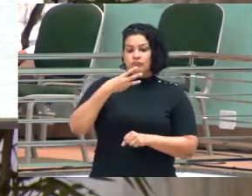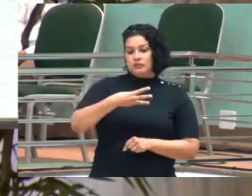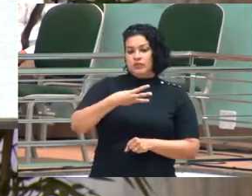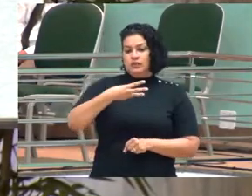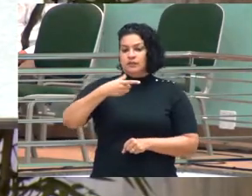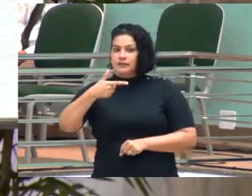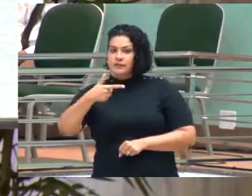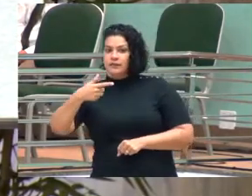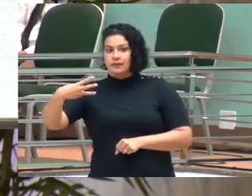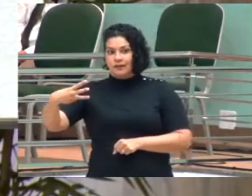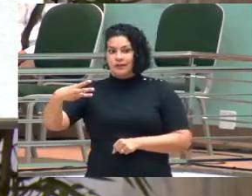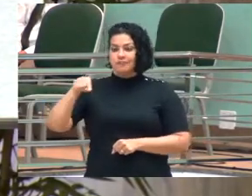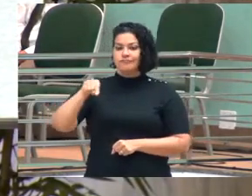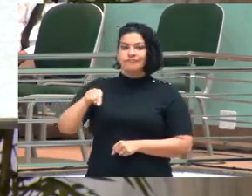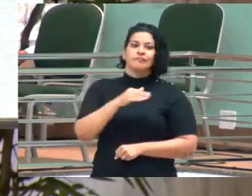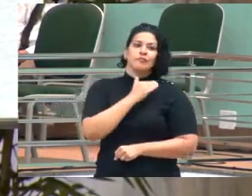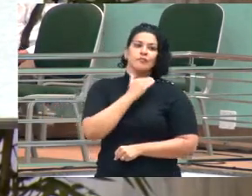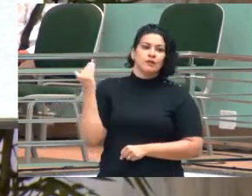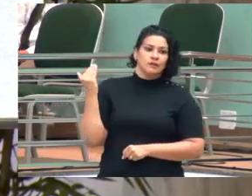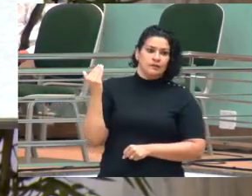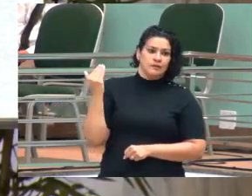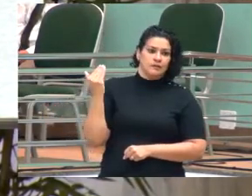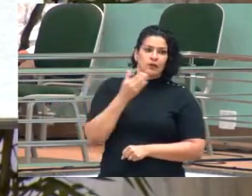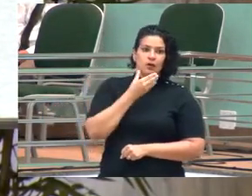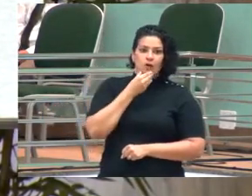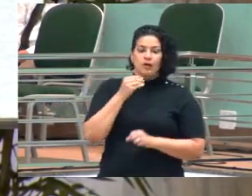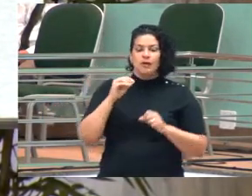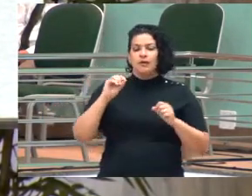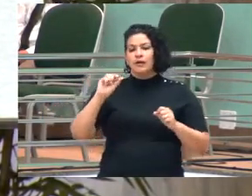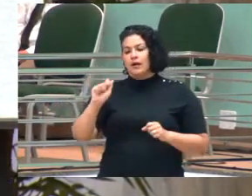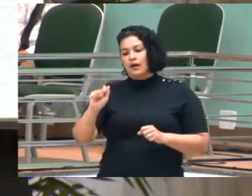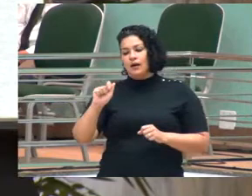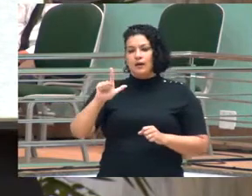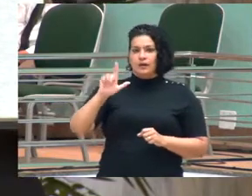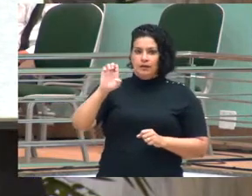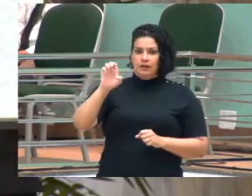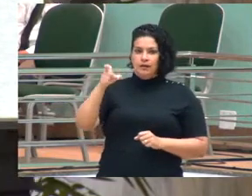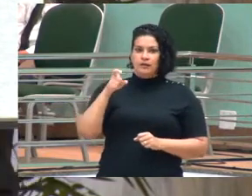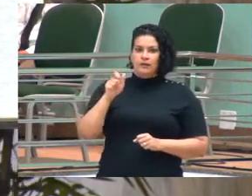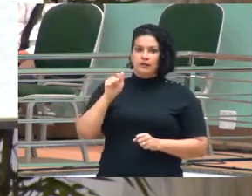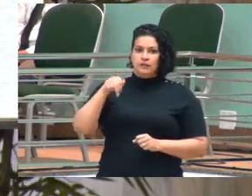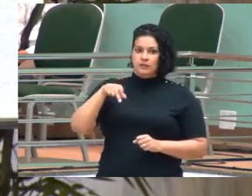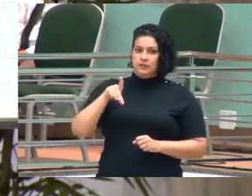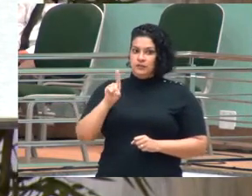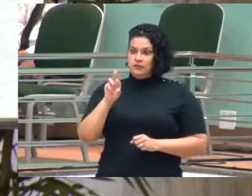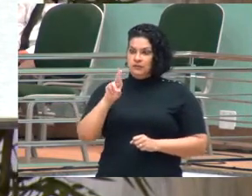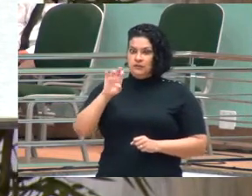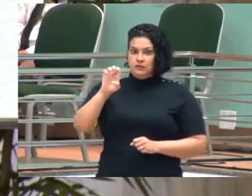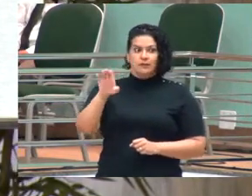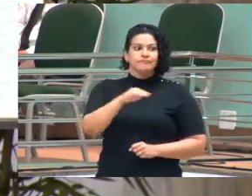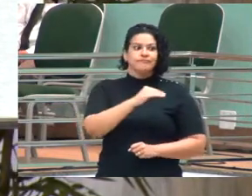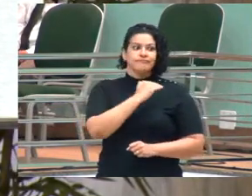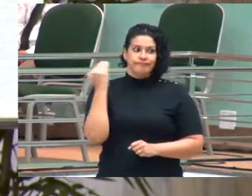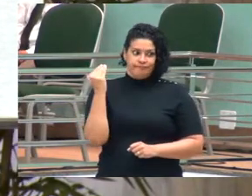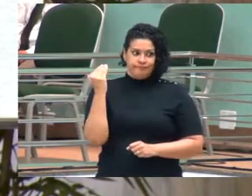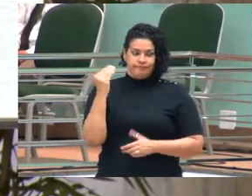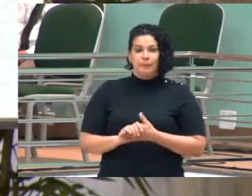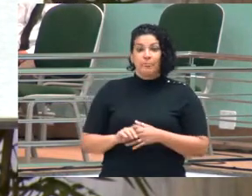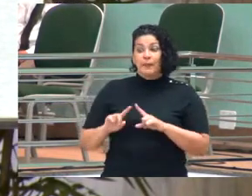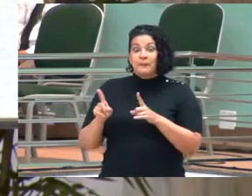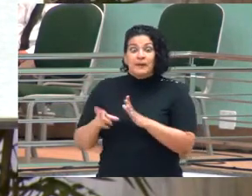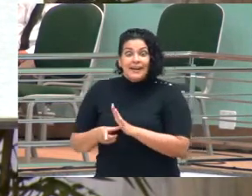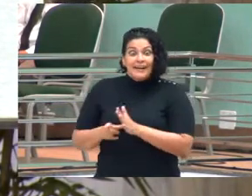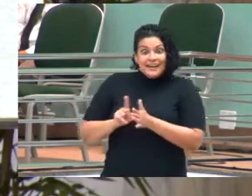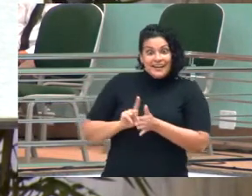acontecer a sua morte. Antes dele morrer, ele pegou os seus 4 grandes generais e dividiu o seu